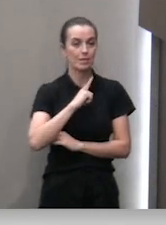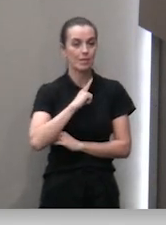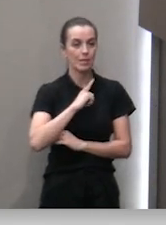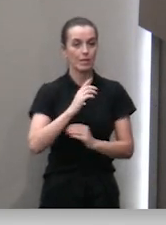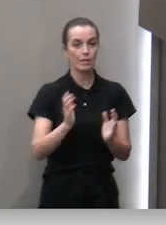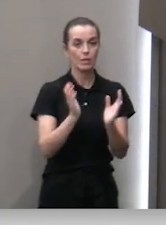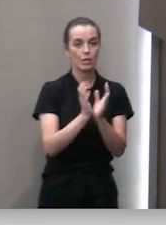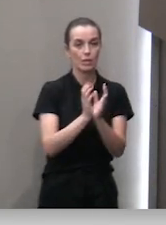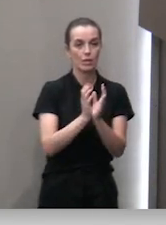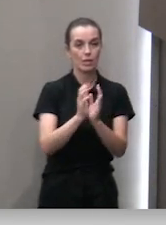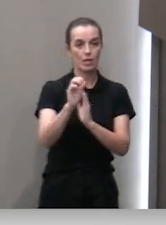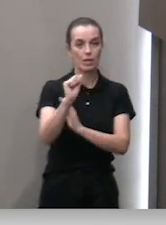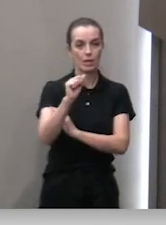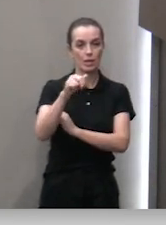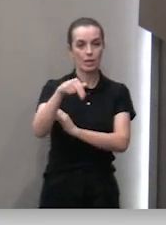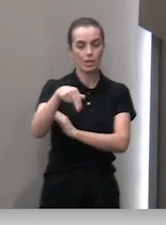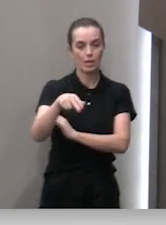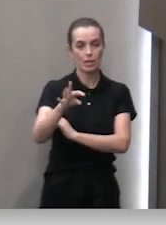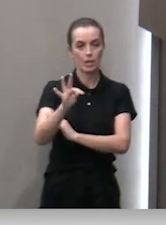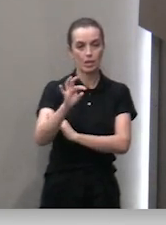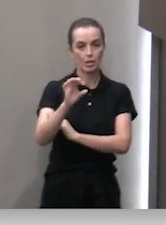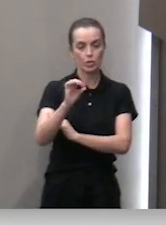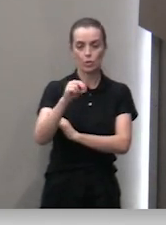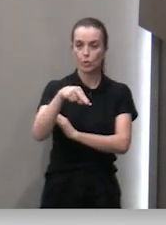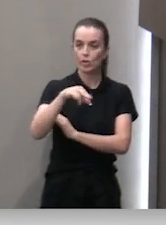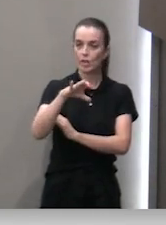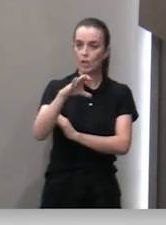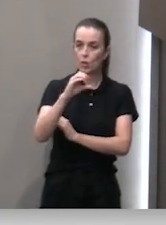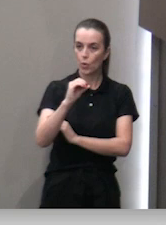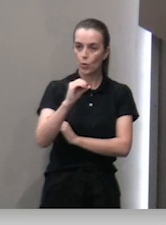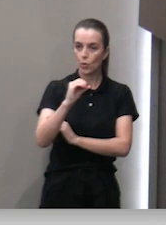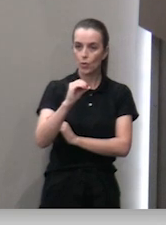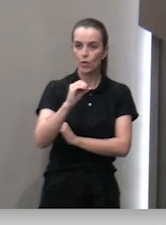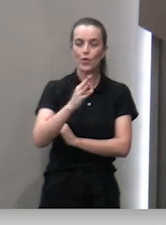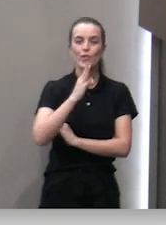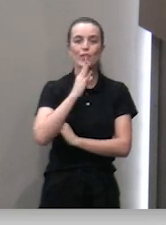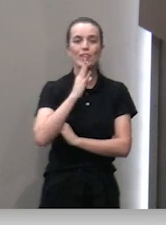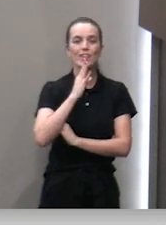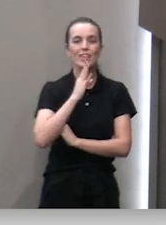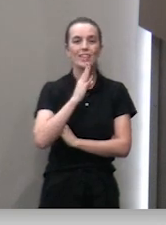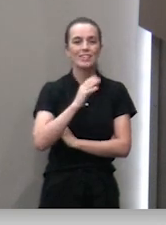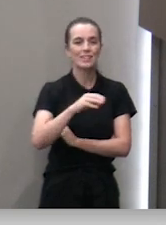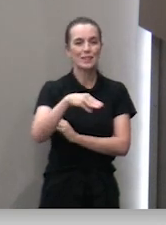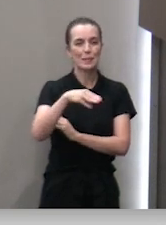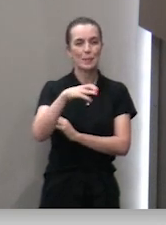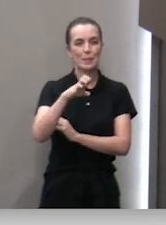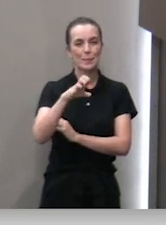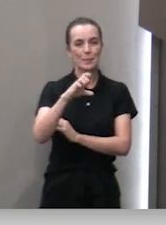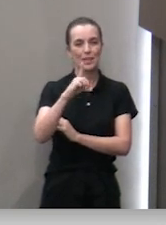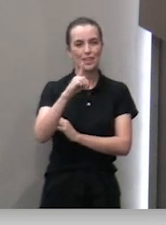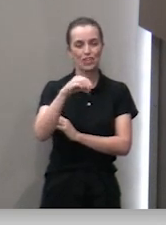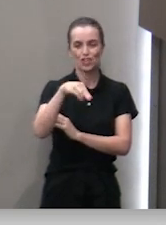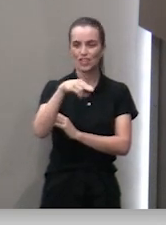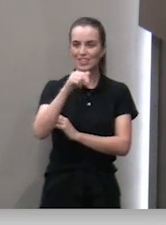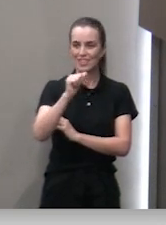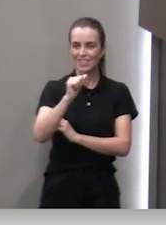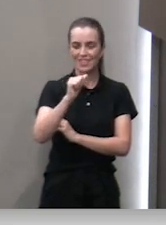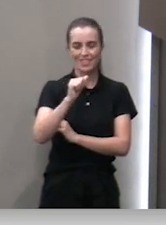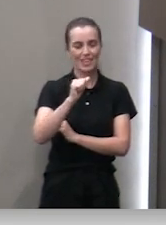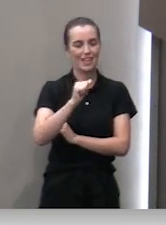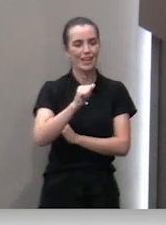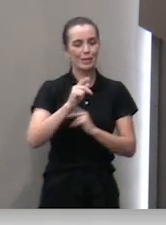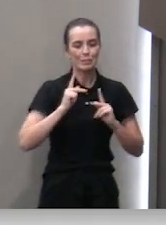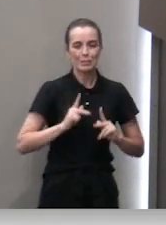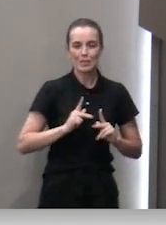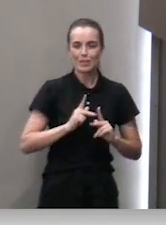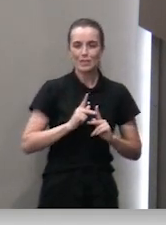colega Antônio Carlos Medina. O Medina, como todo mundo conhece, né? Uma pessoa muito sábia